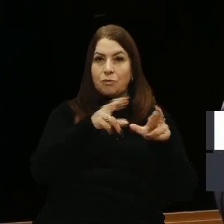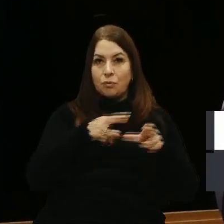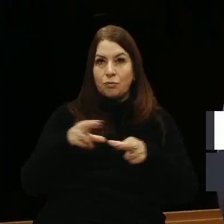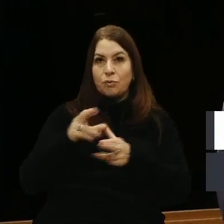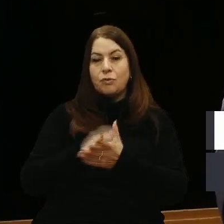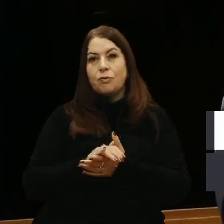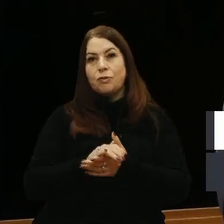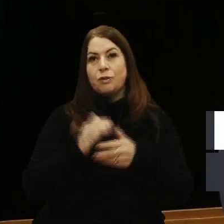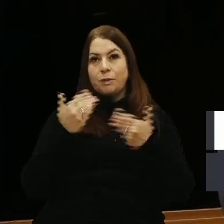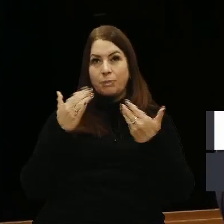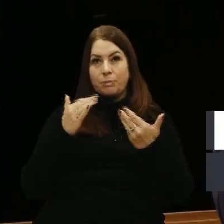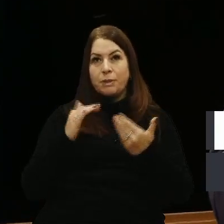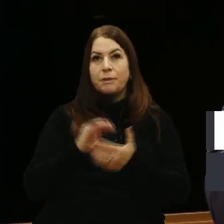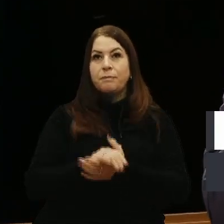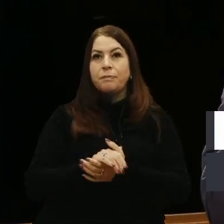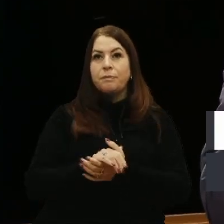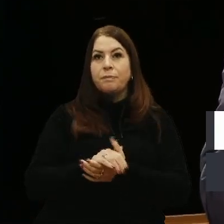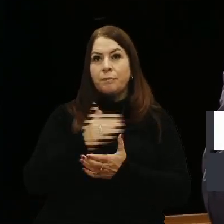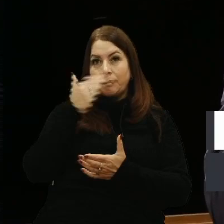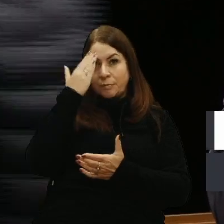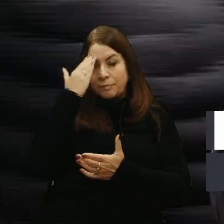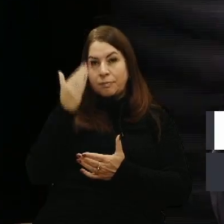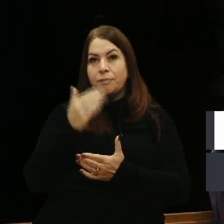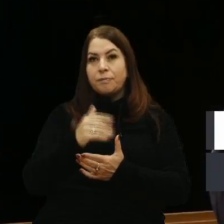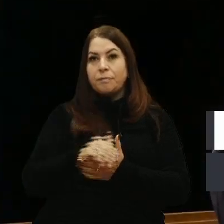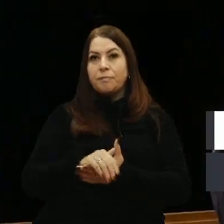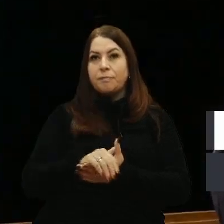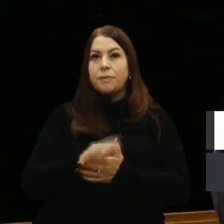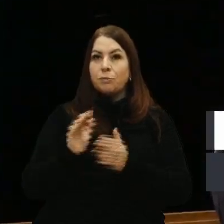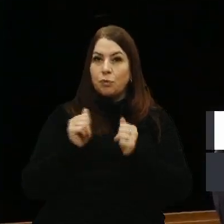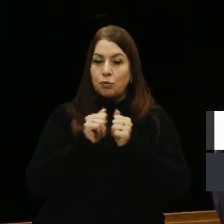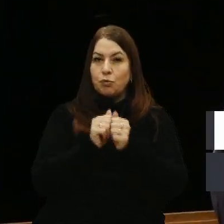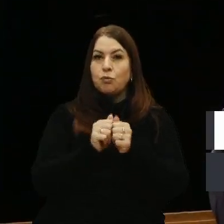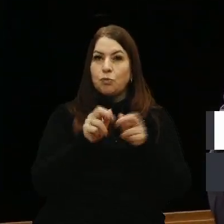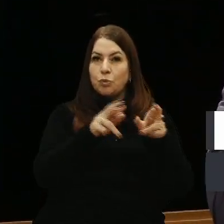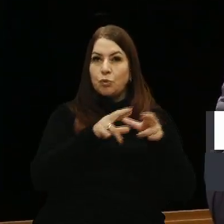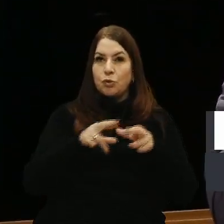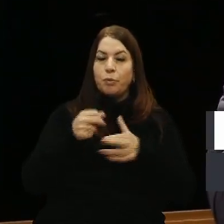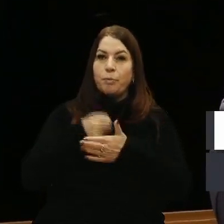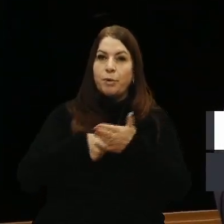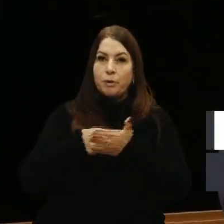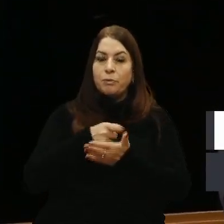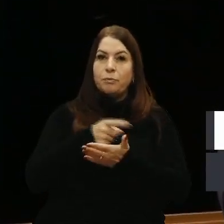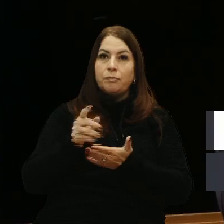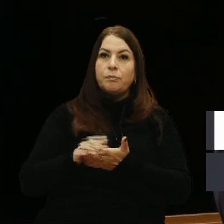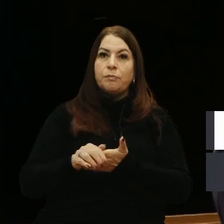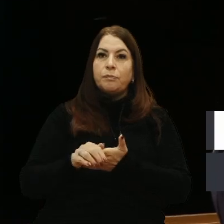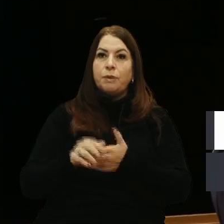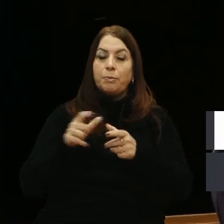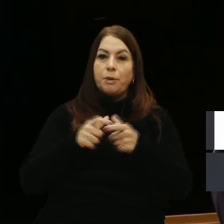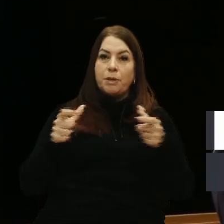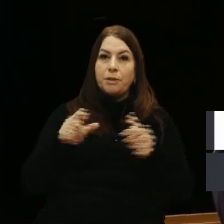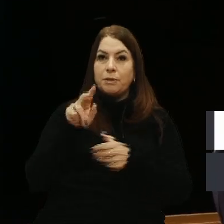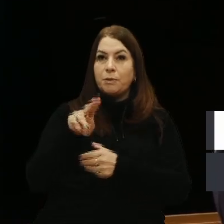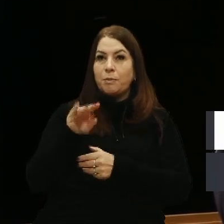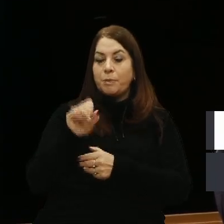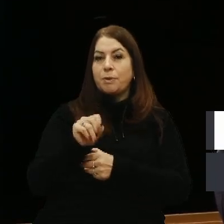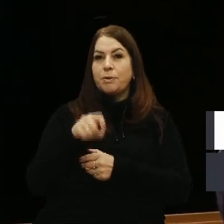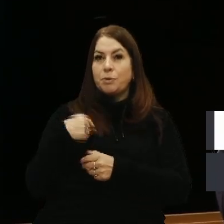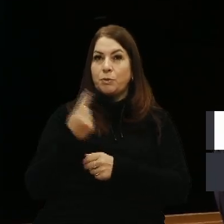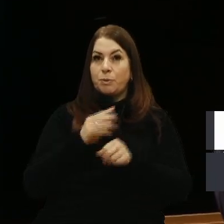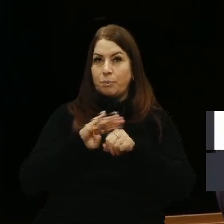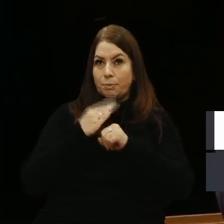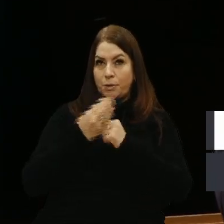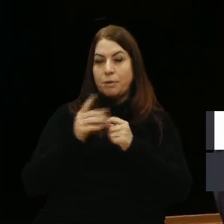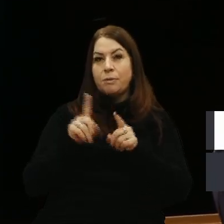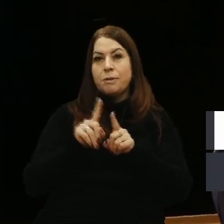Então, parabenizar, agradecer e dizer que estamos juntos na região pela luta, pela ampliação da UBS do nosso bairro e